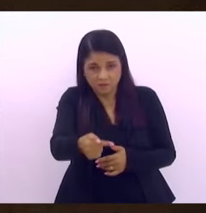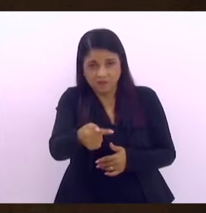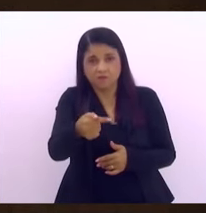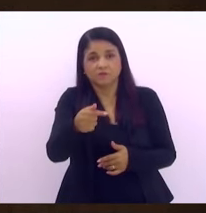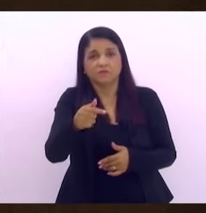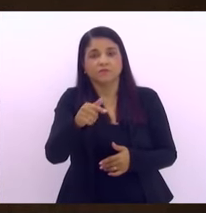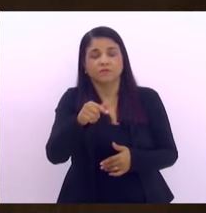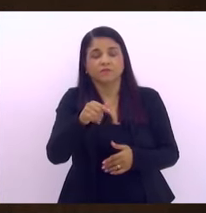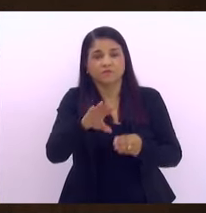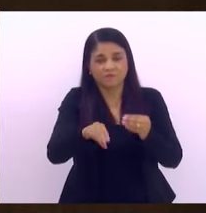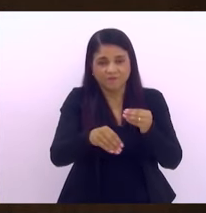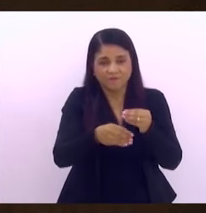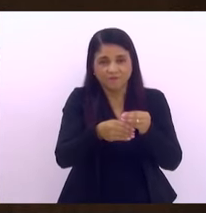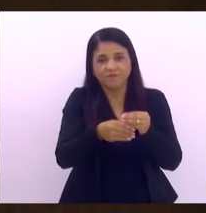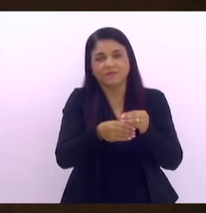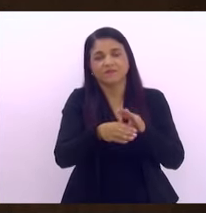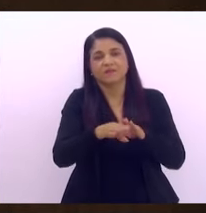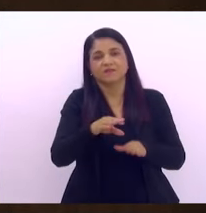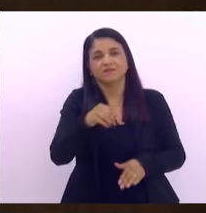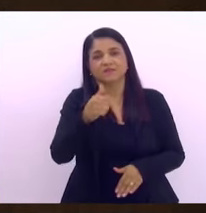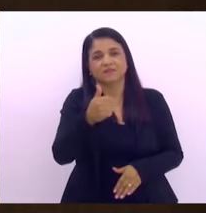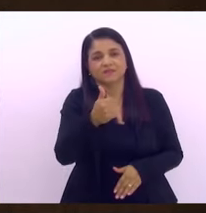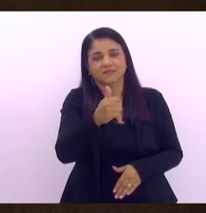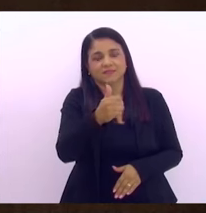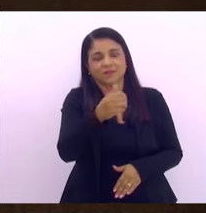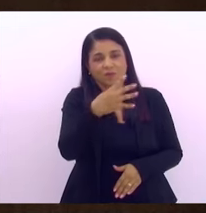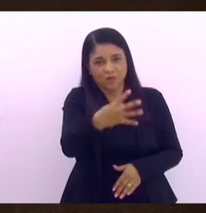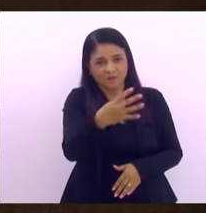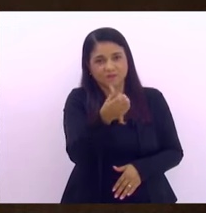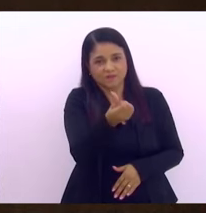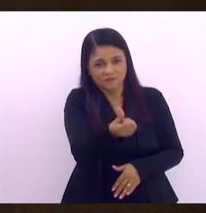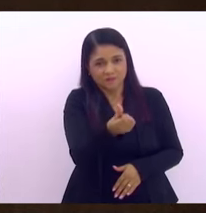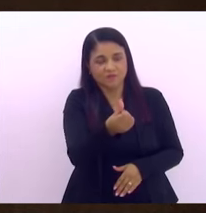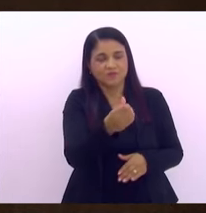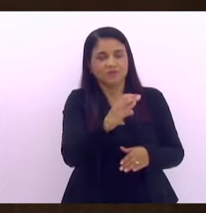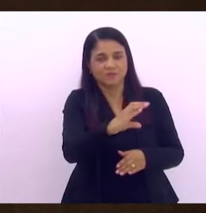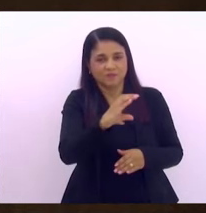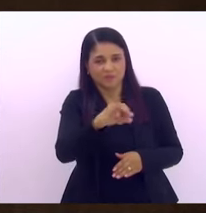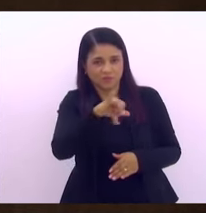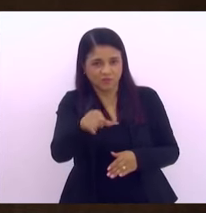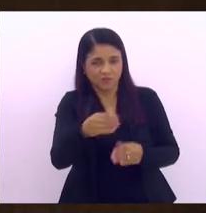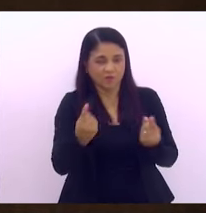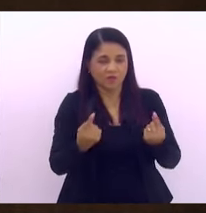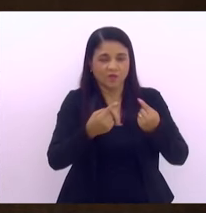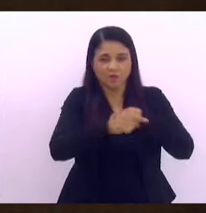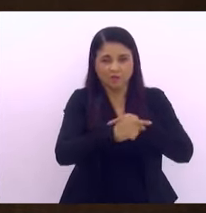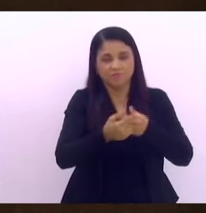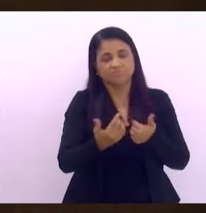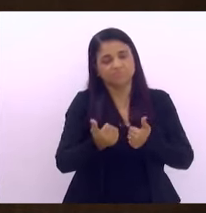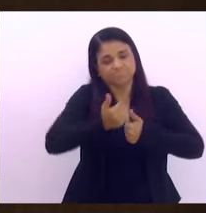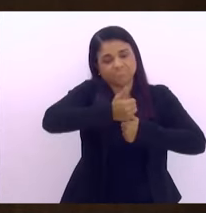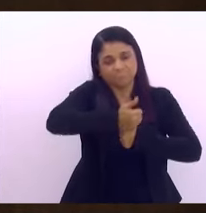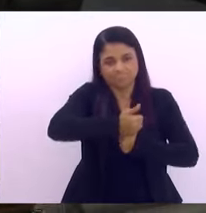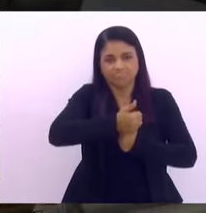emenda número 4 da CCJ. Contrário às demais emendas, concluindo por substitutivas.